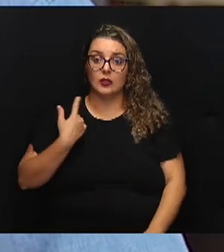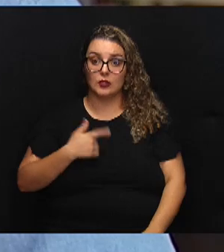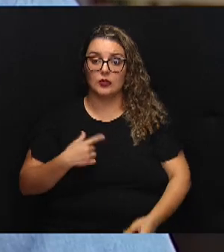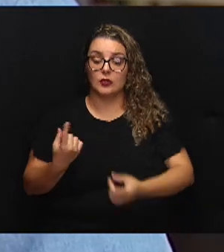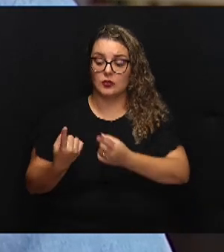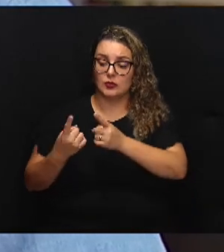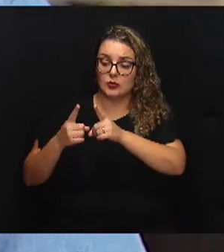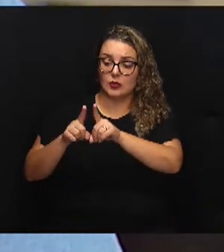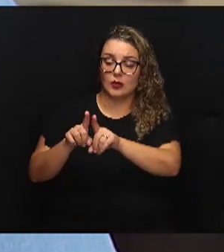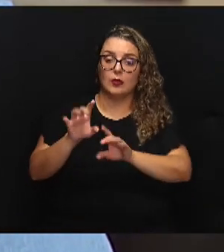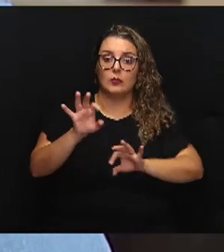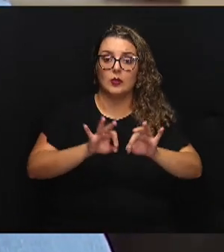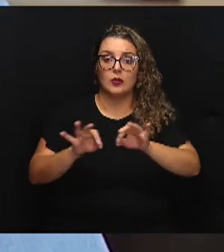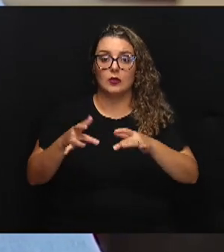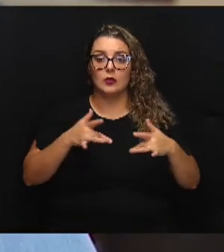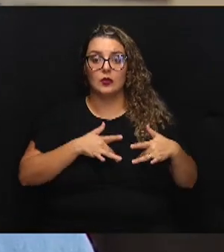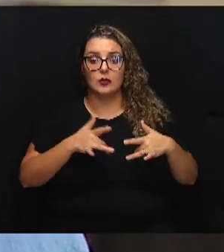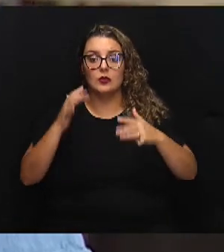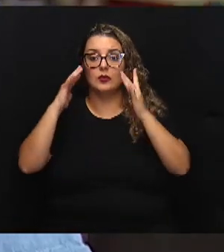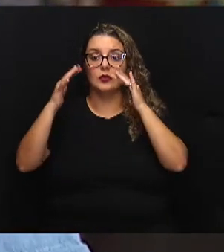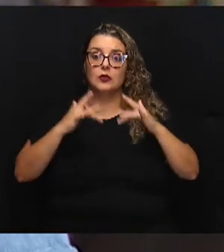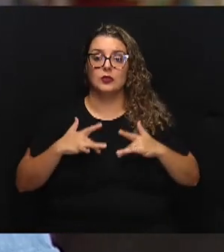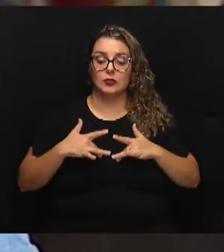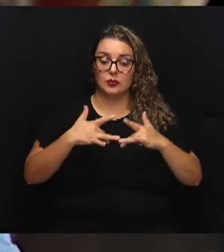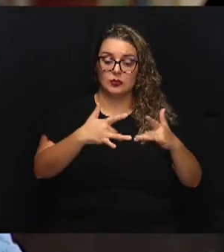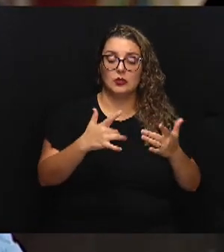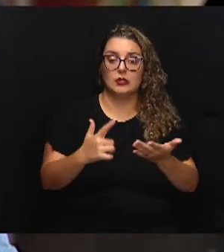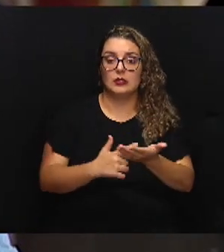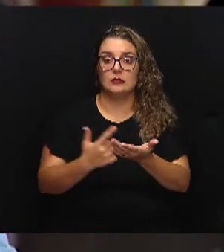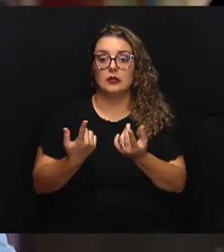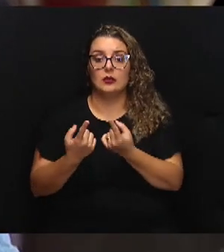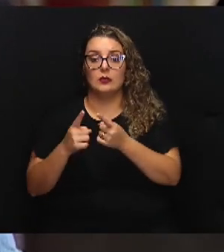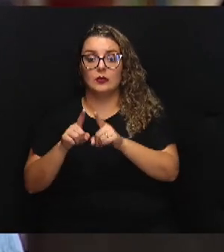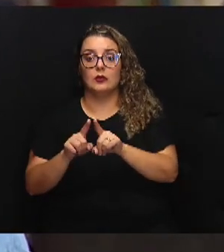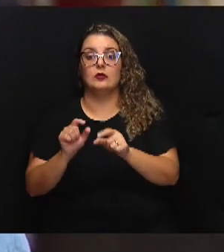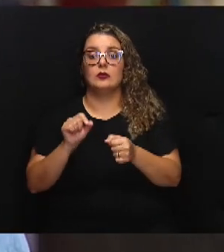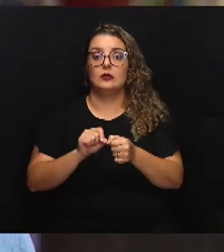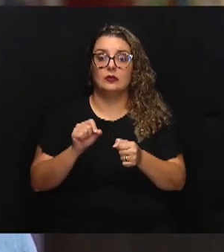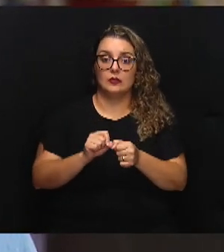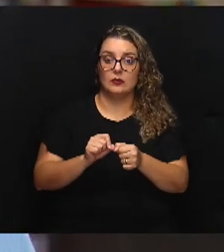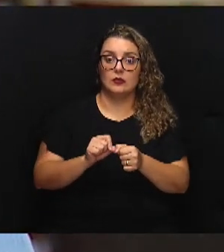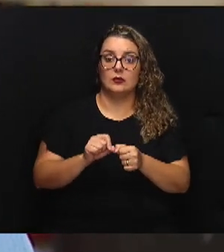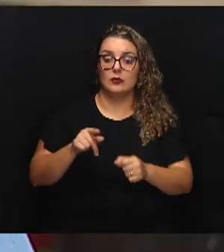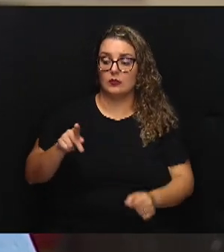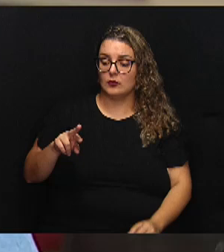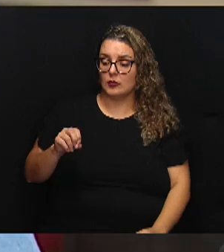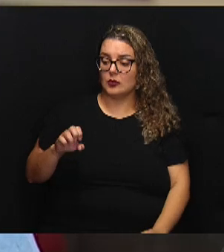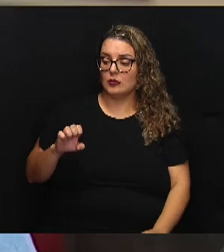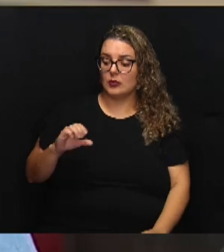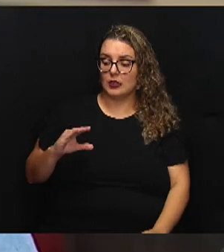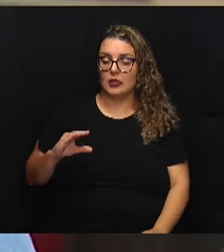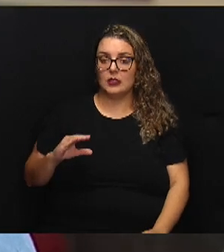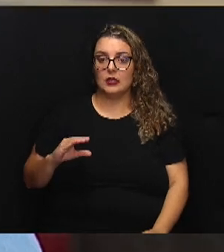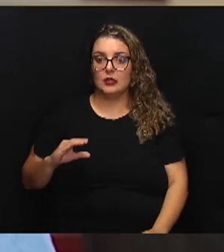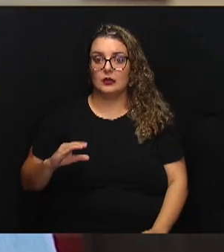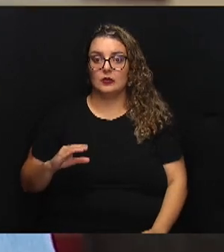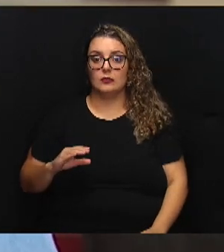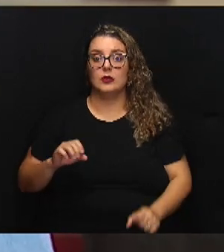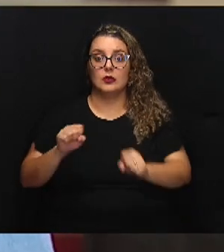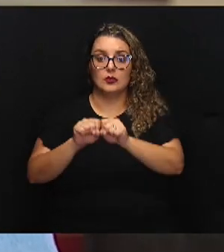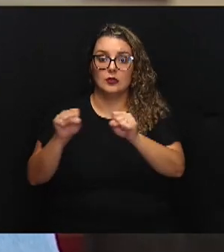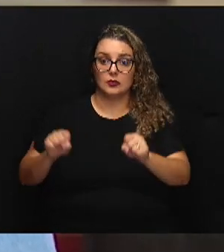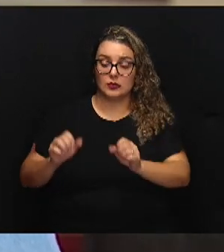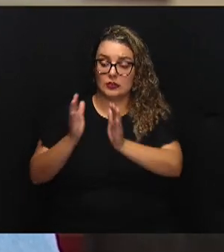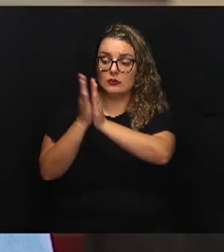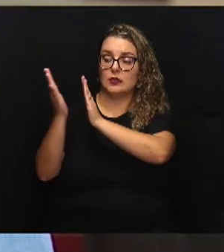parceria com o projeto Doe Sonho, Doe Livros, que é uma parceria que foi realizada pela PROEC e o sistema de